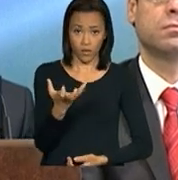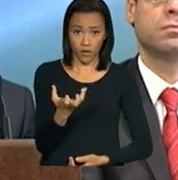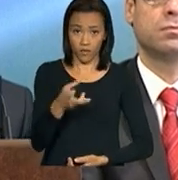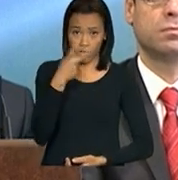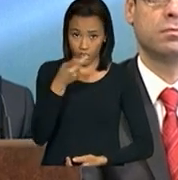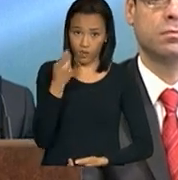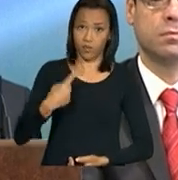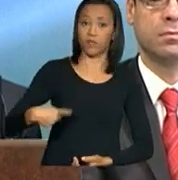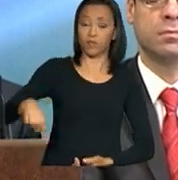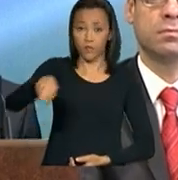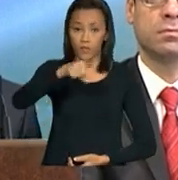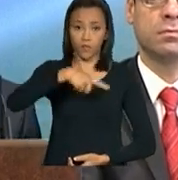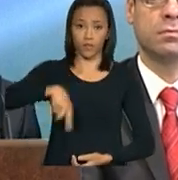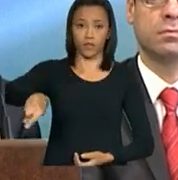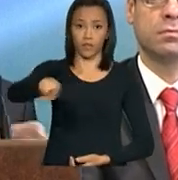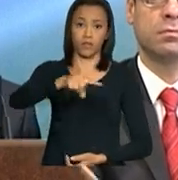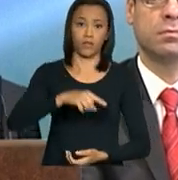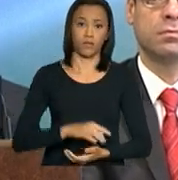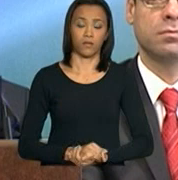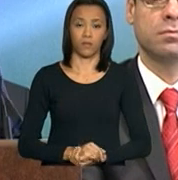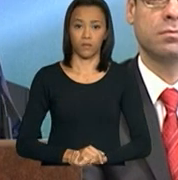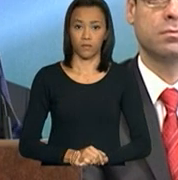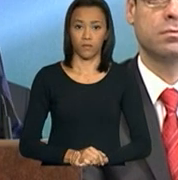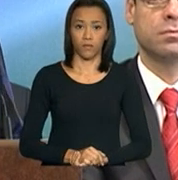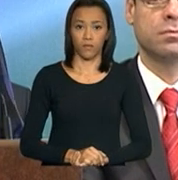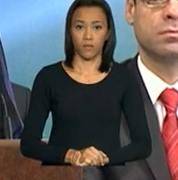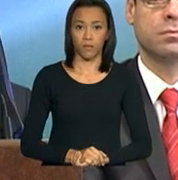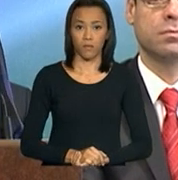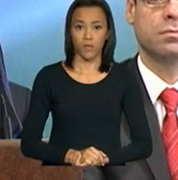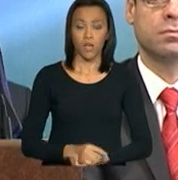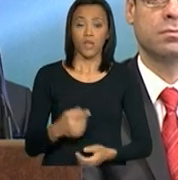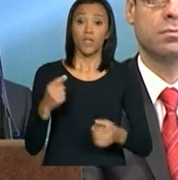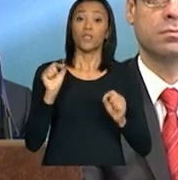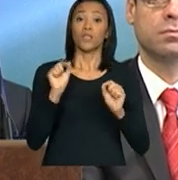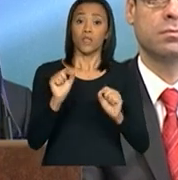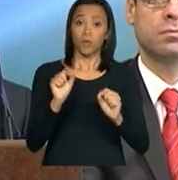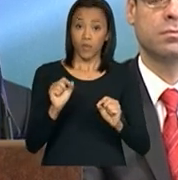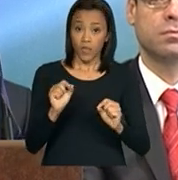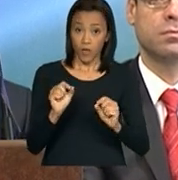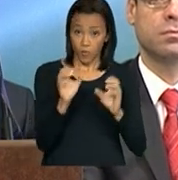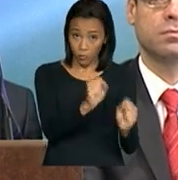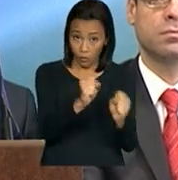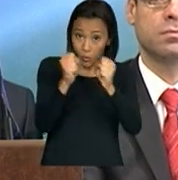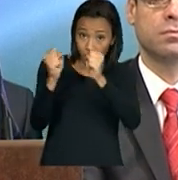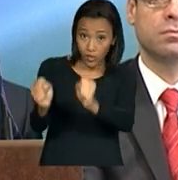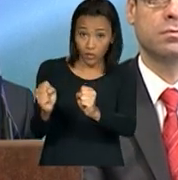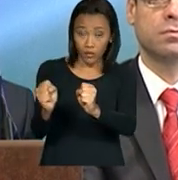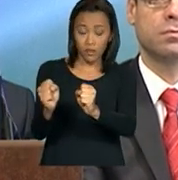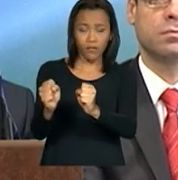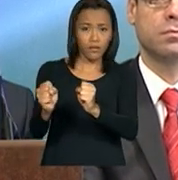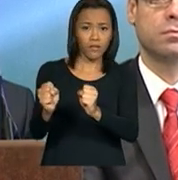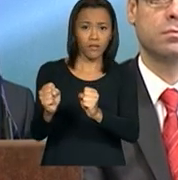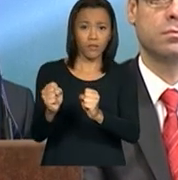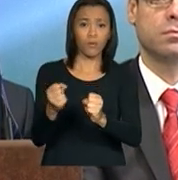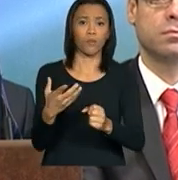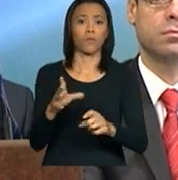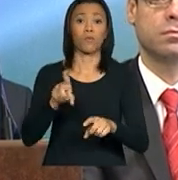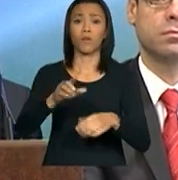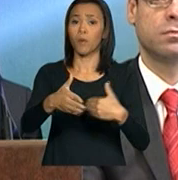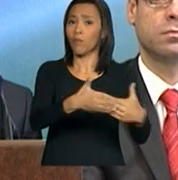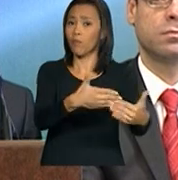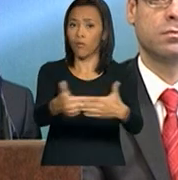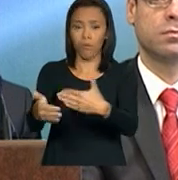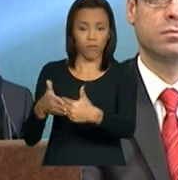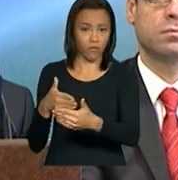você que o exercício do Poder eu acredito que em qualquer